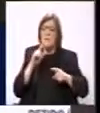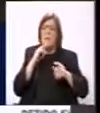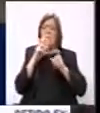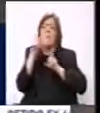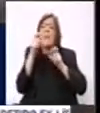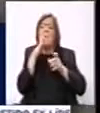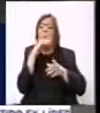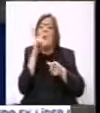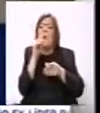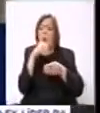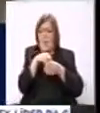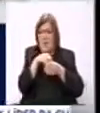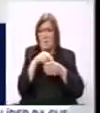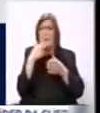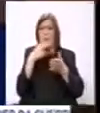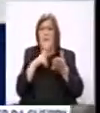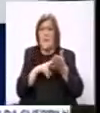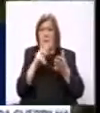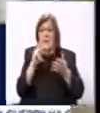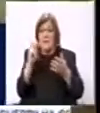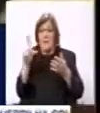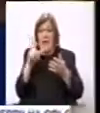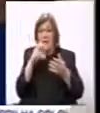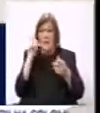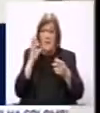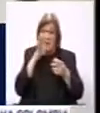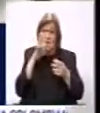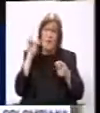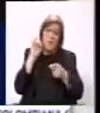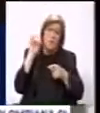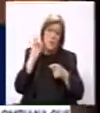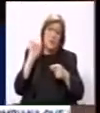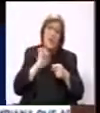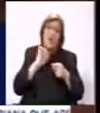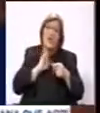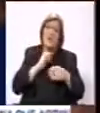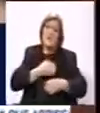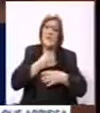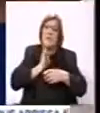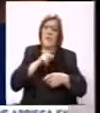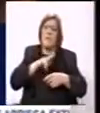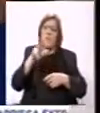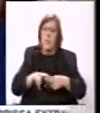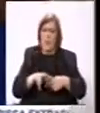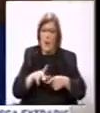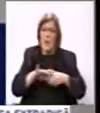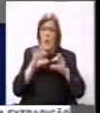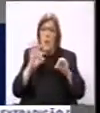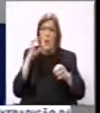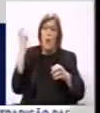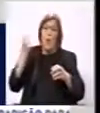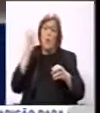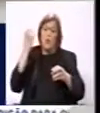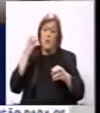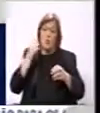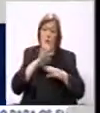palavras mas na verdade é que o povo walter disse é importante que a questão da nossa portugalidade é contemporâneo ecco a cultura contemporânea feita